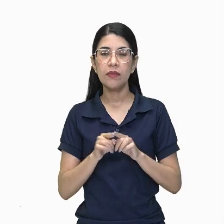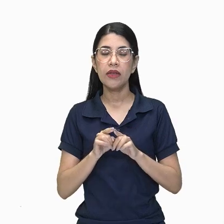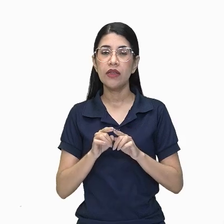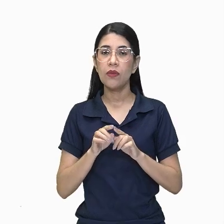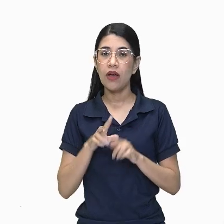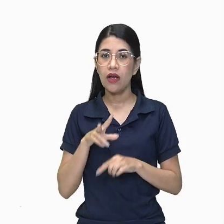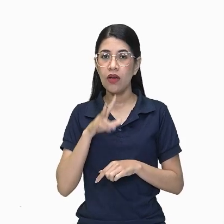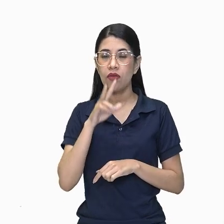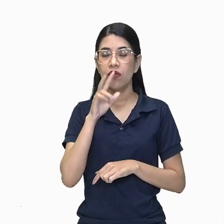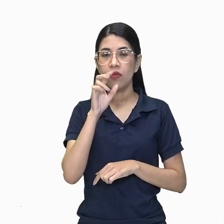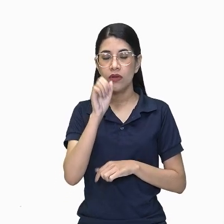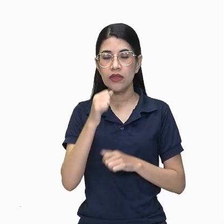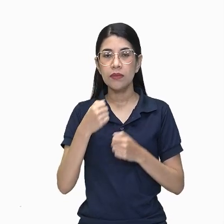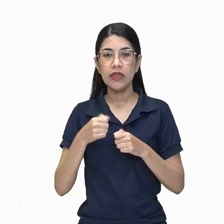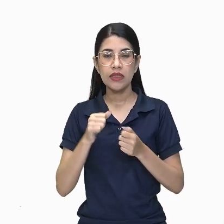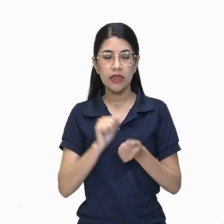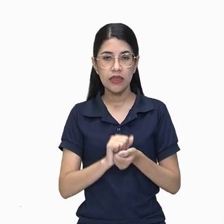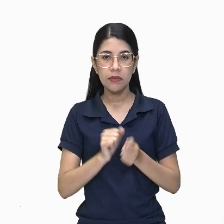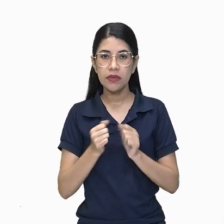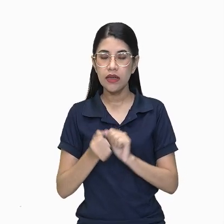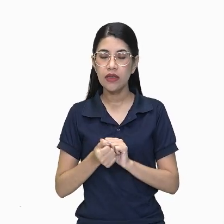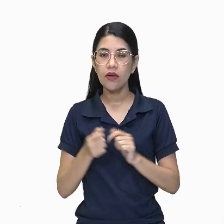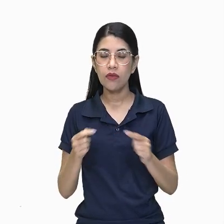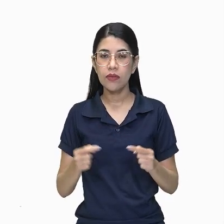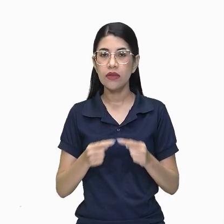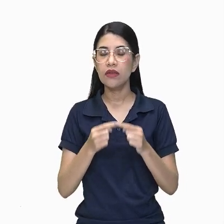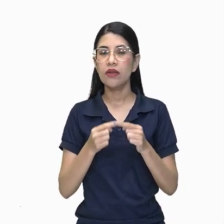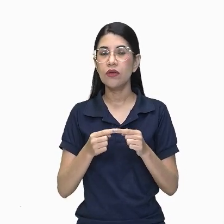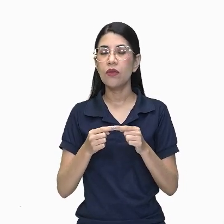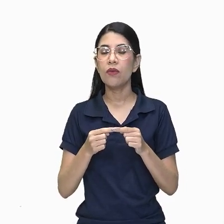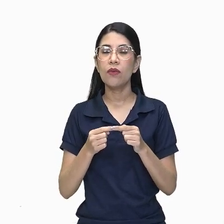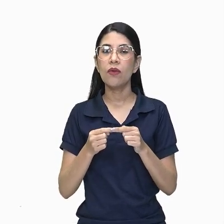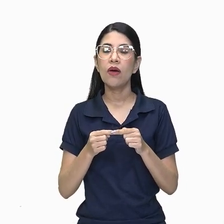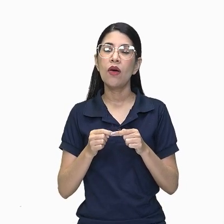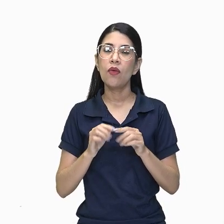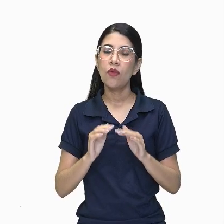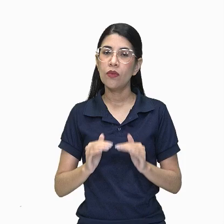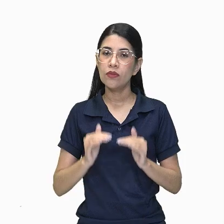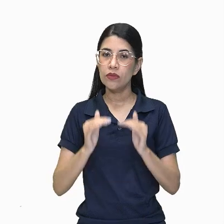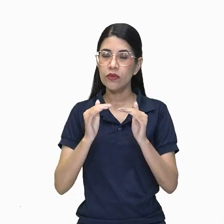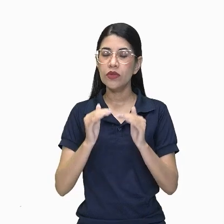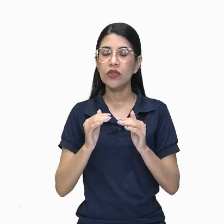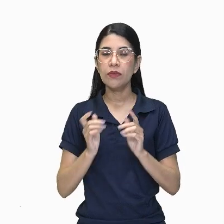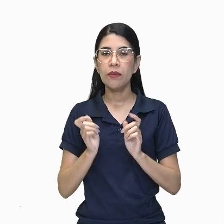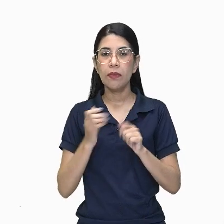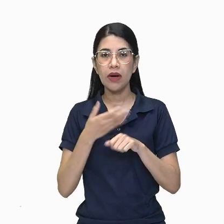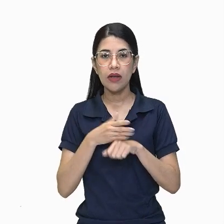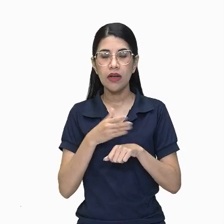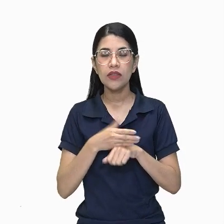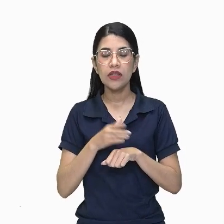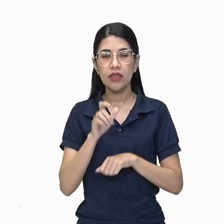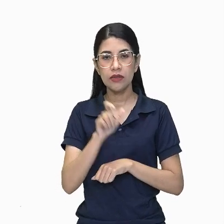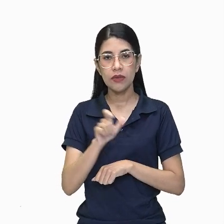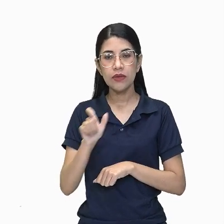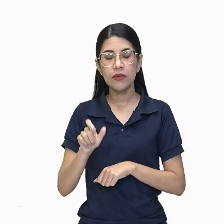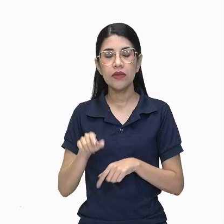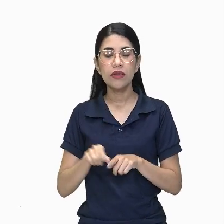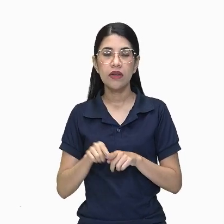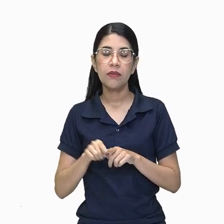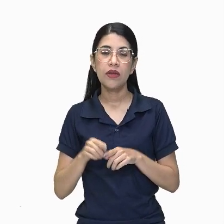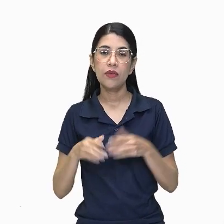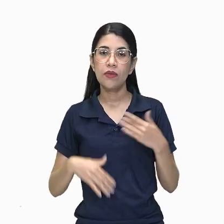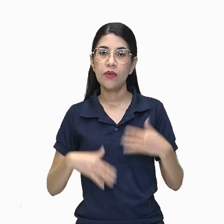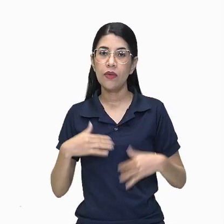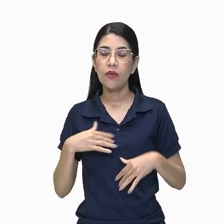ela deve ser ajustada de acordo com o nível de aptidão física daquele indivíduo, tá bom? E, obviamente, o nosso corpo